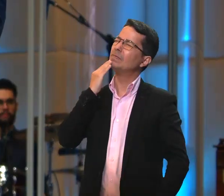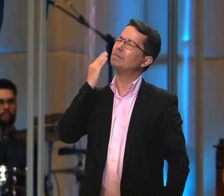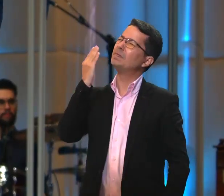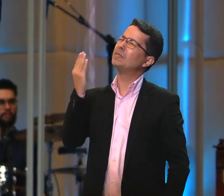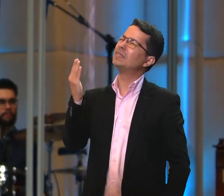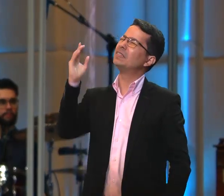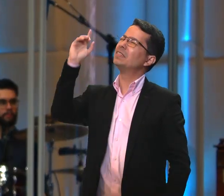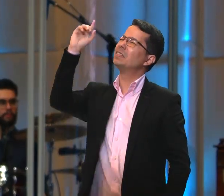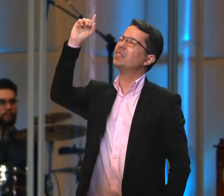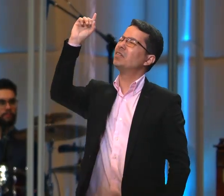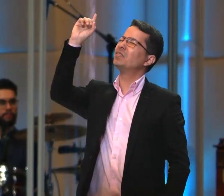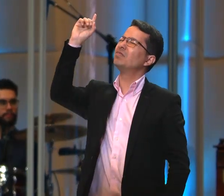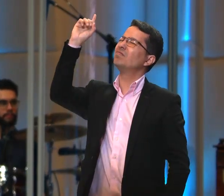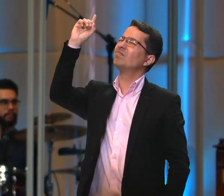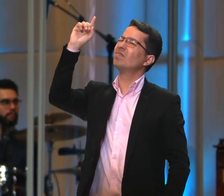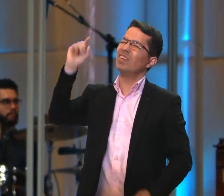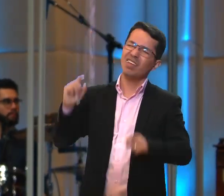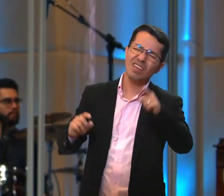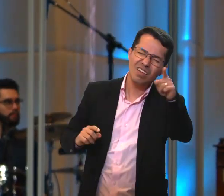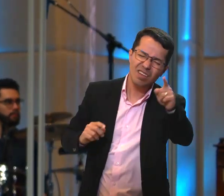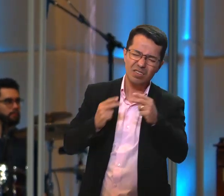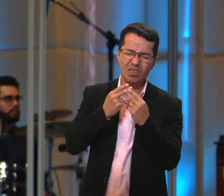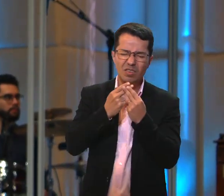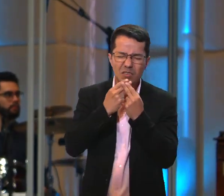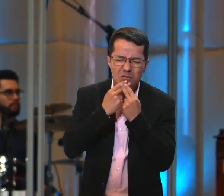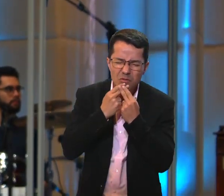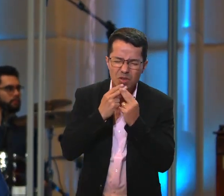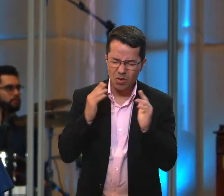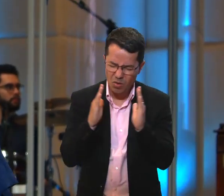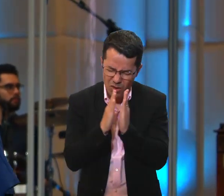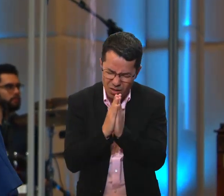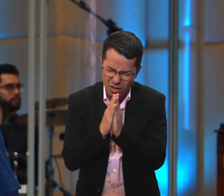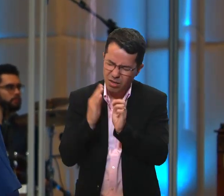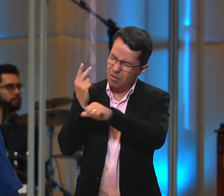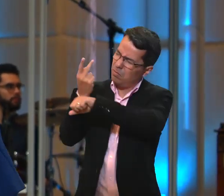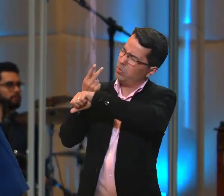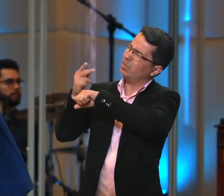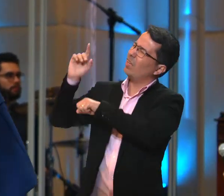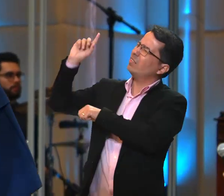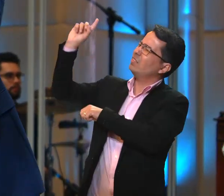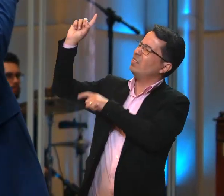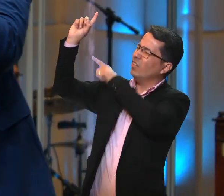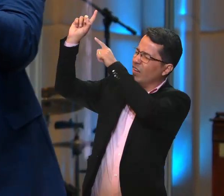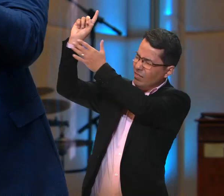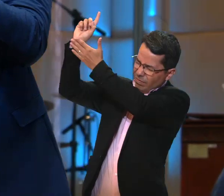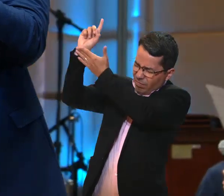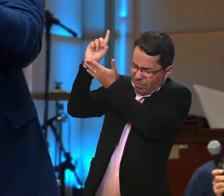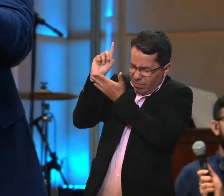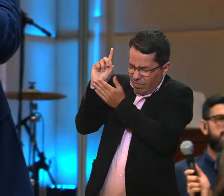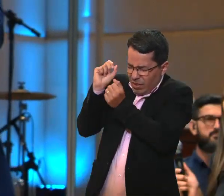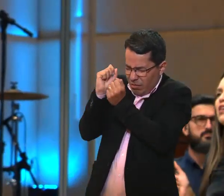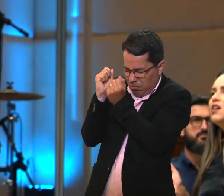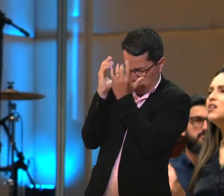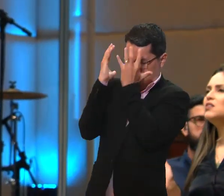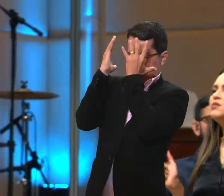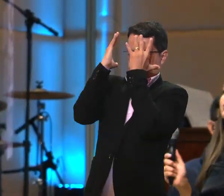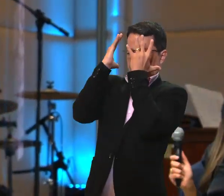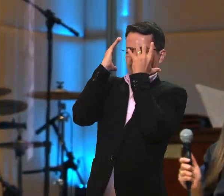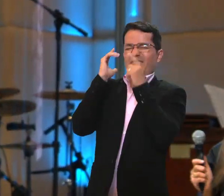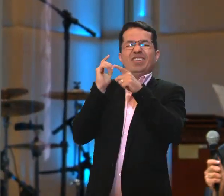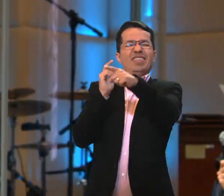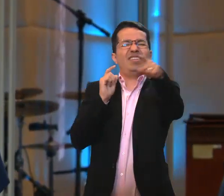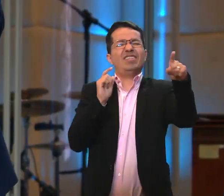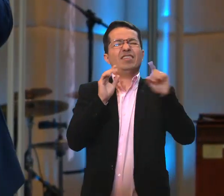que eles comecem a orar, jejuar, buscar a Tua face, e que a Tua presença se manifeste